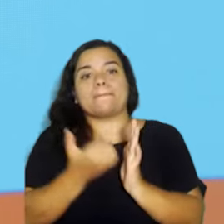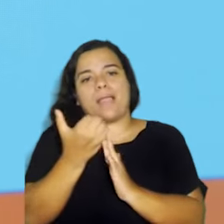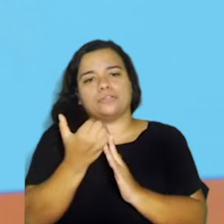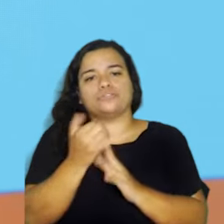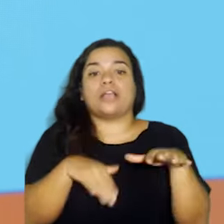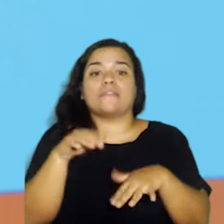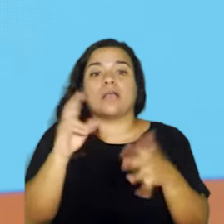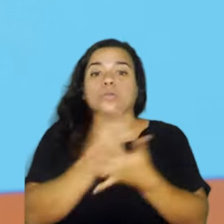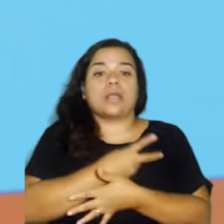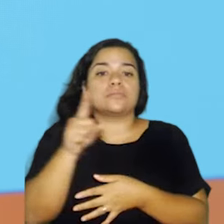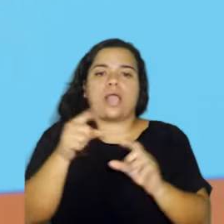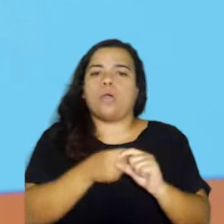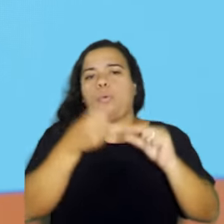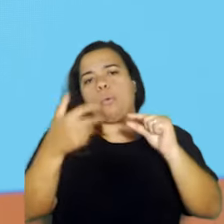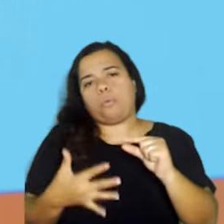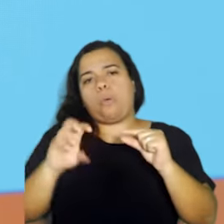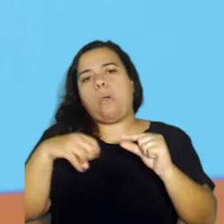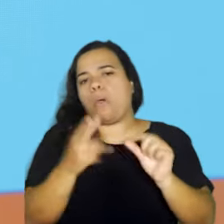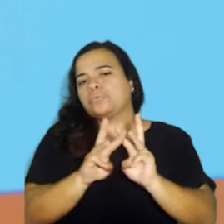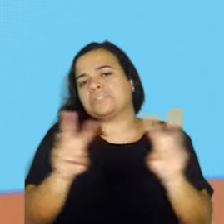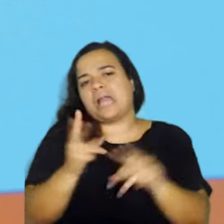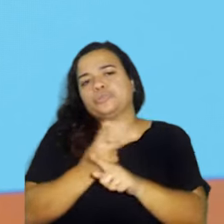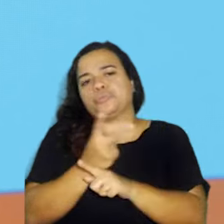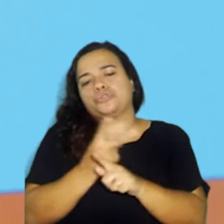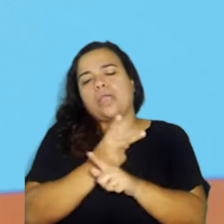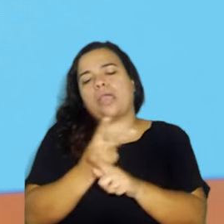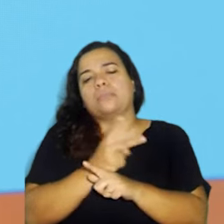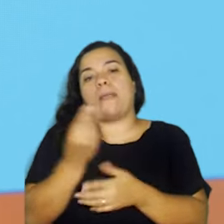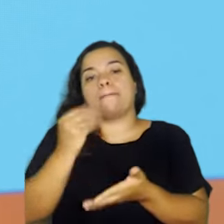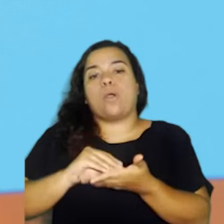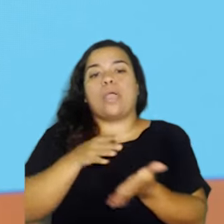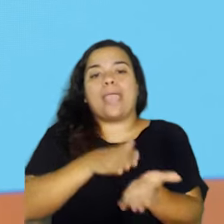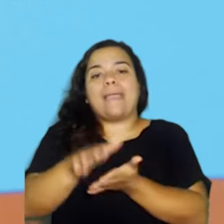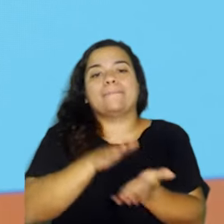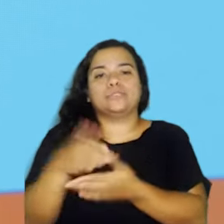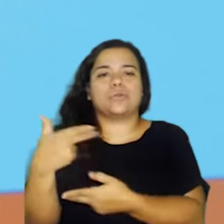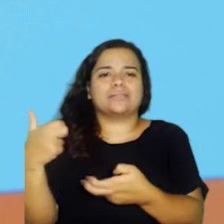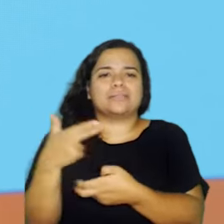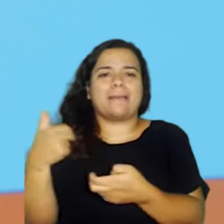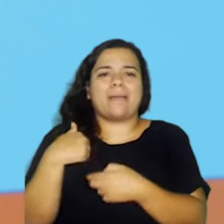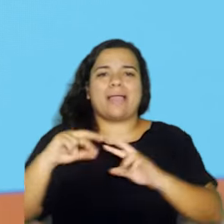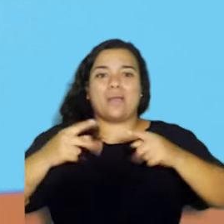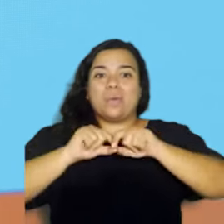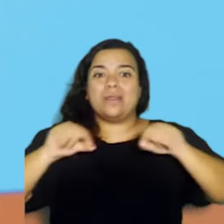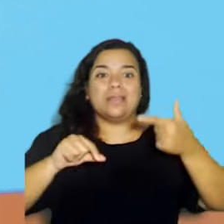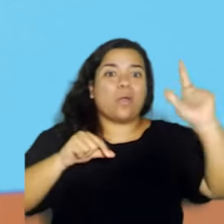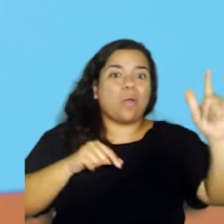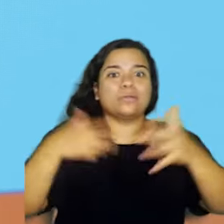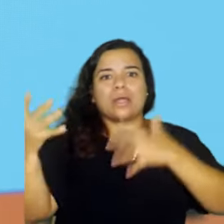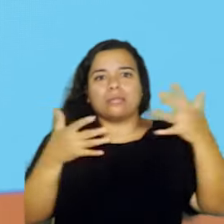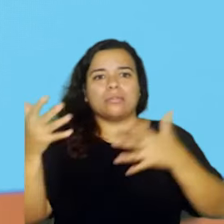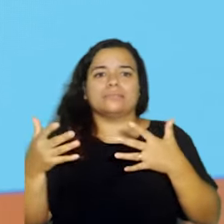Google digita lá né ou outro site de busca qualquer digita Ah emissor do cebra E aí acessa um outro lugar clica num link e tal